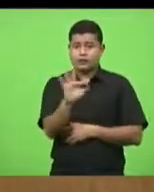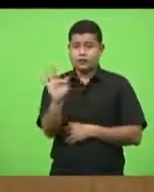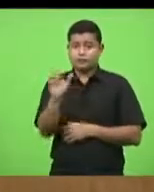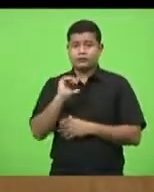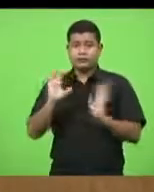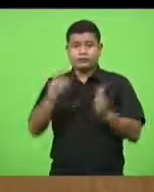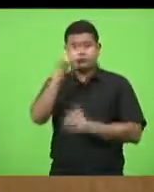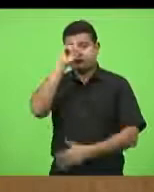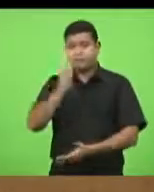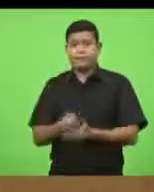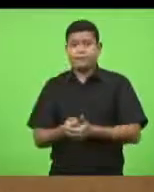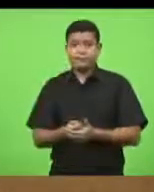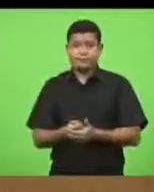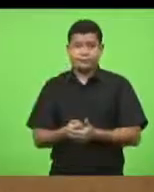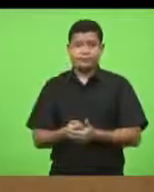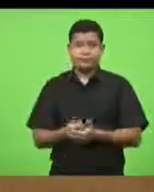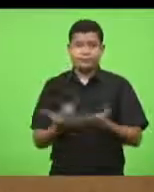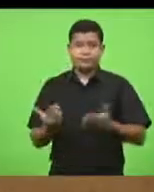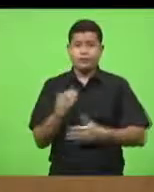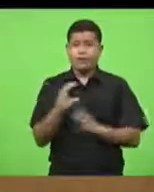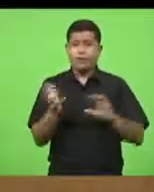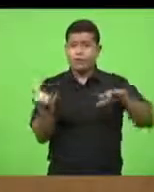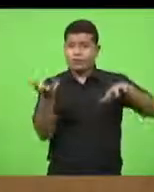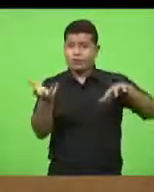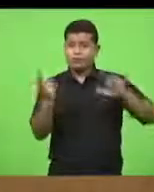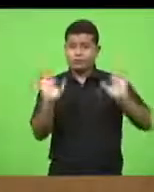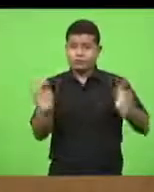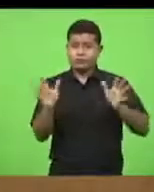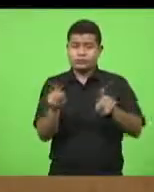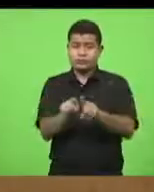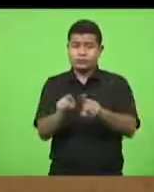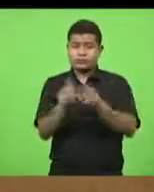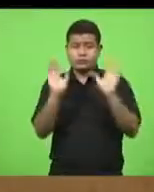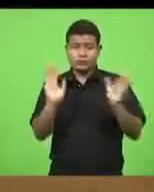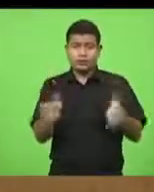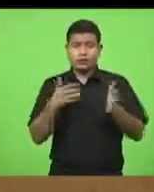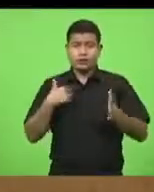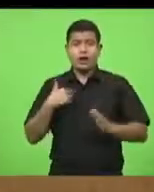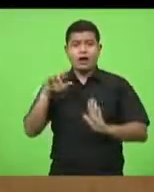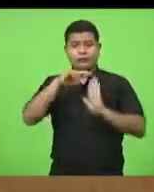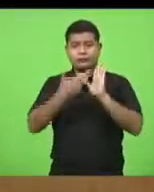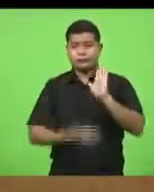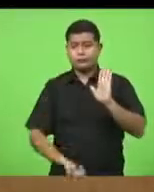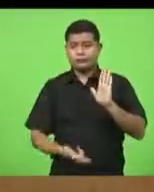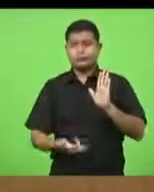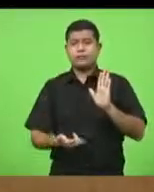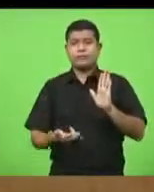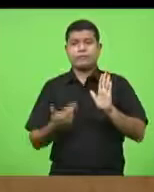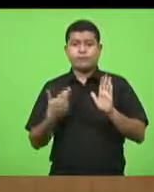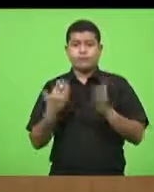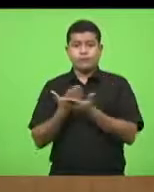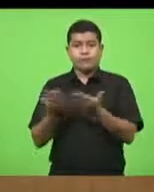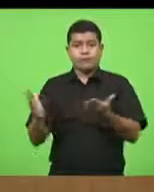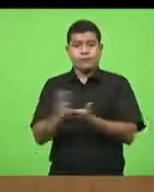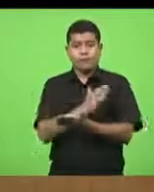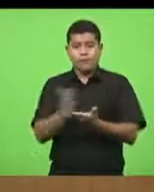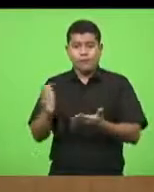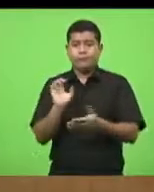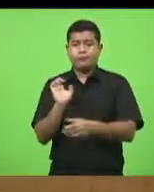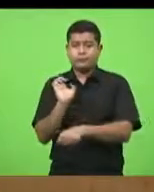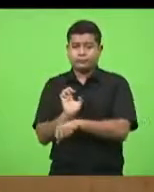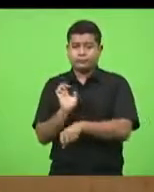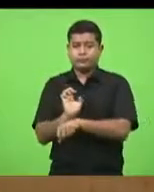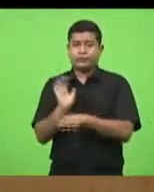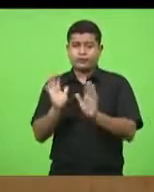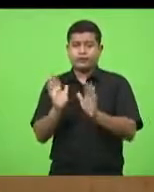isso. O Congresso Nacional também já regulamentou. Alguns estados já firmaram